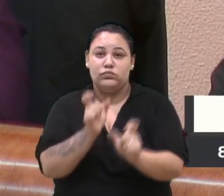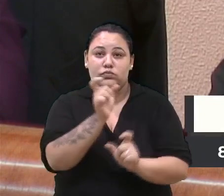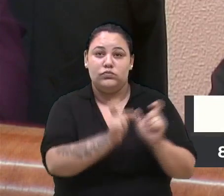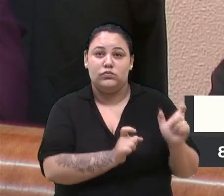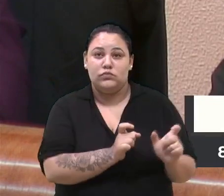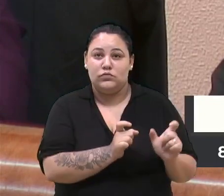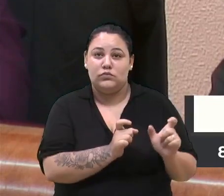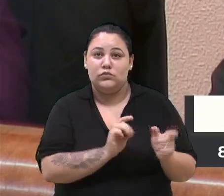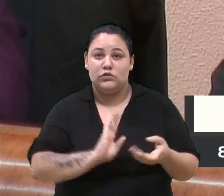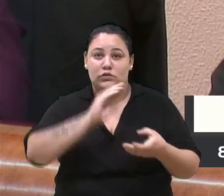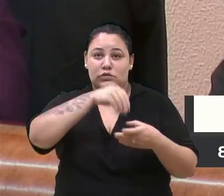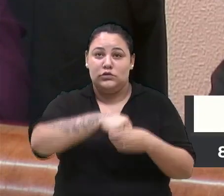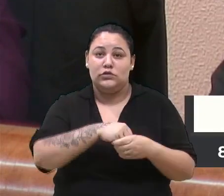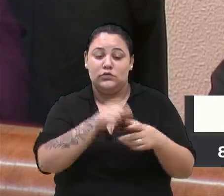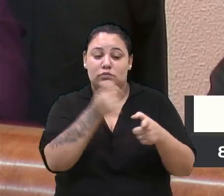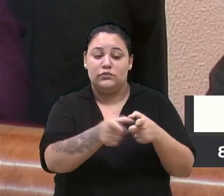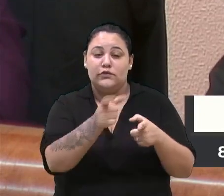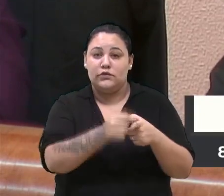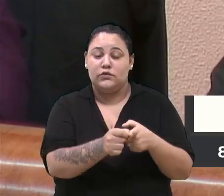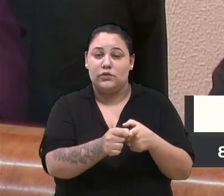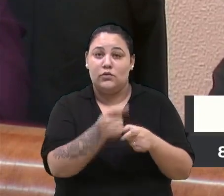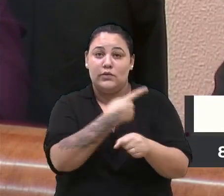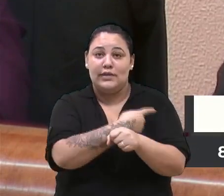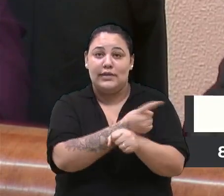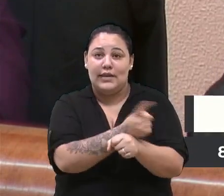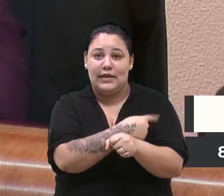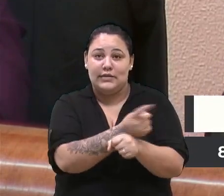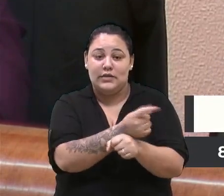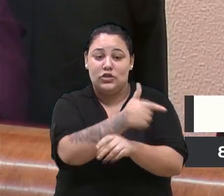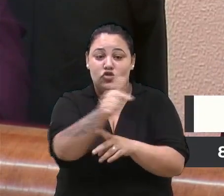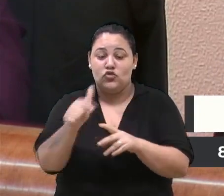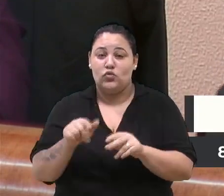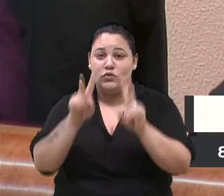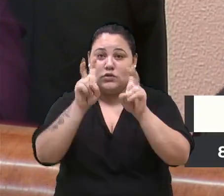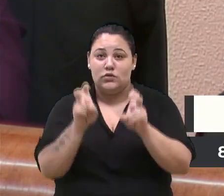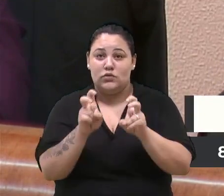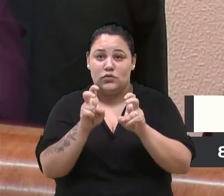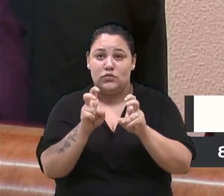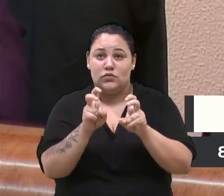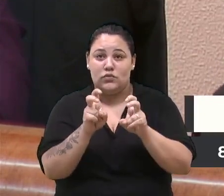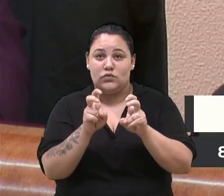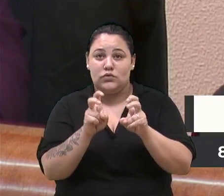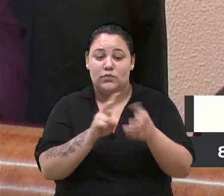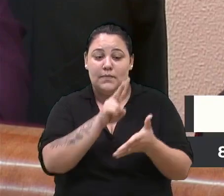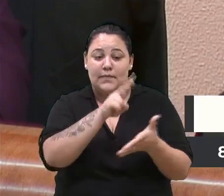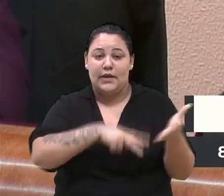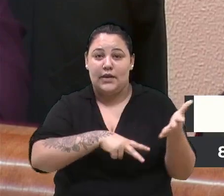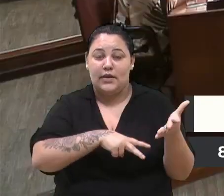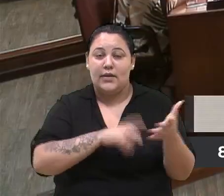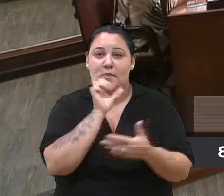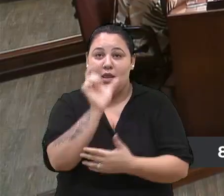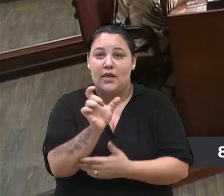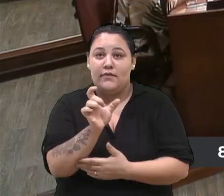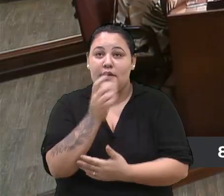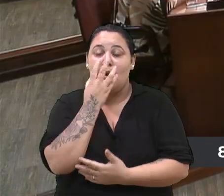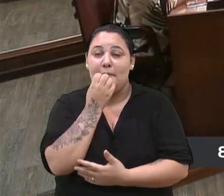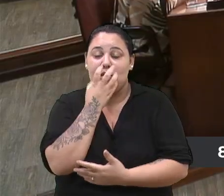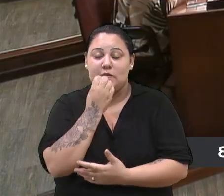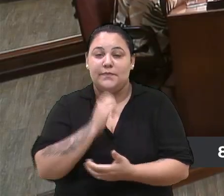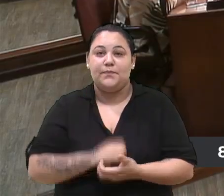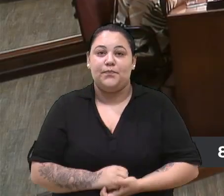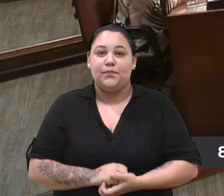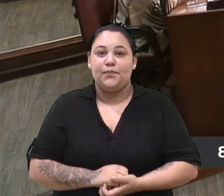aluguel táxi e da outras providências. Relator Gilfredo de Camilles, com a palavra. Senhor presidente,